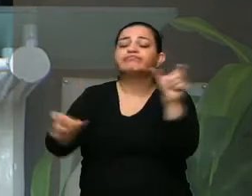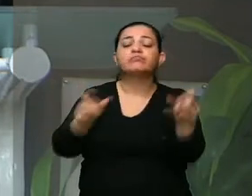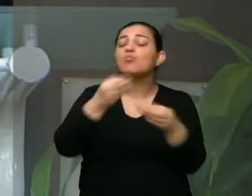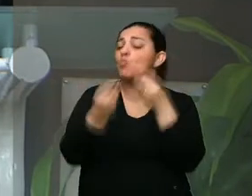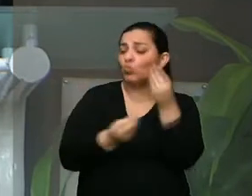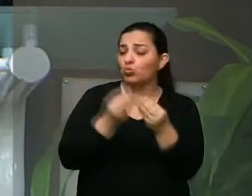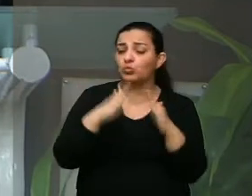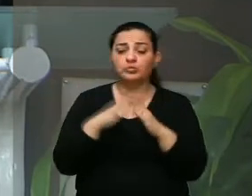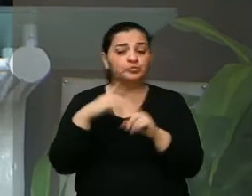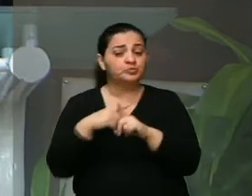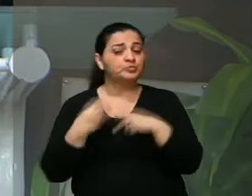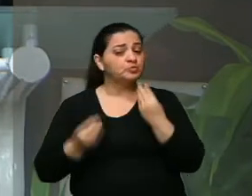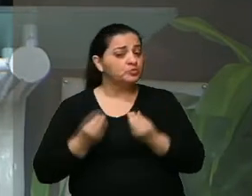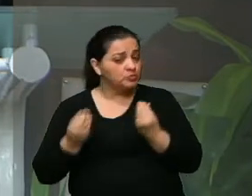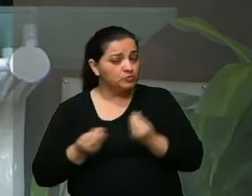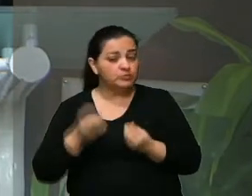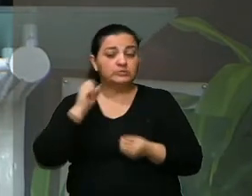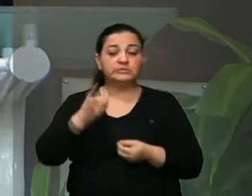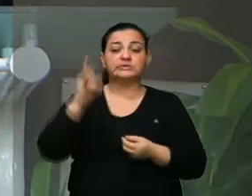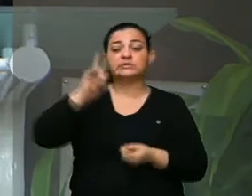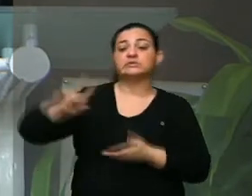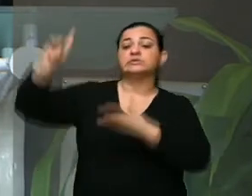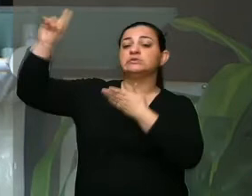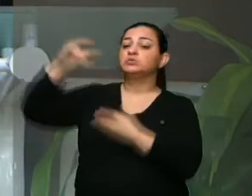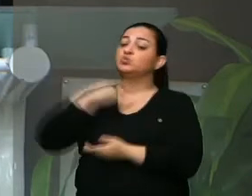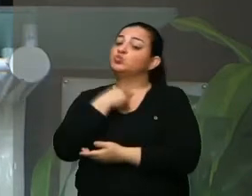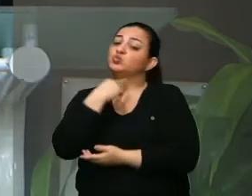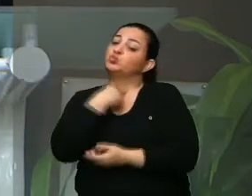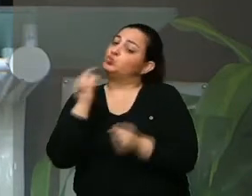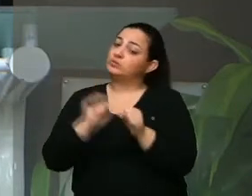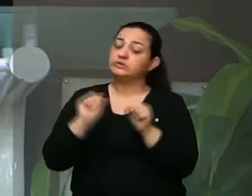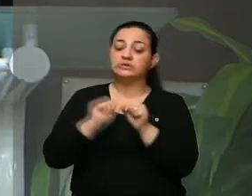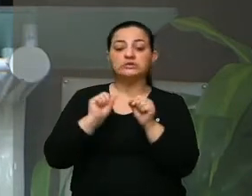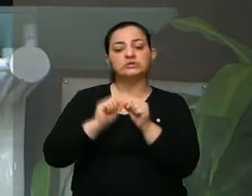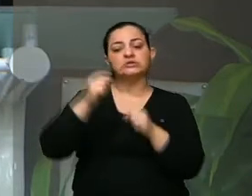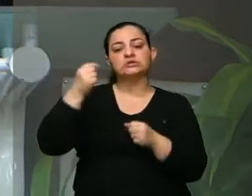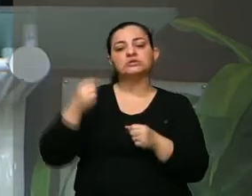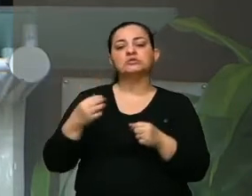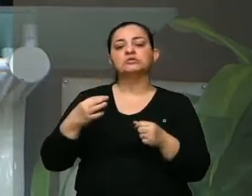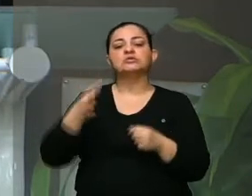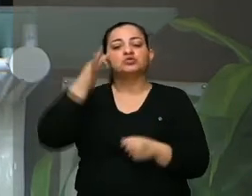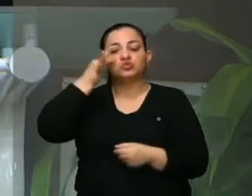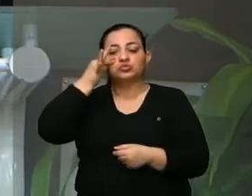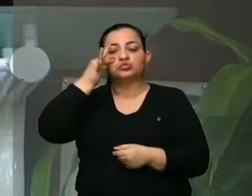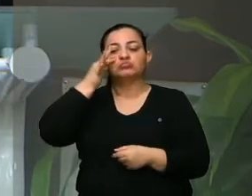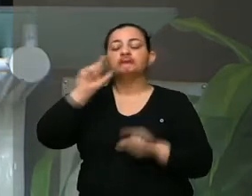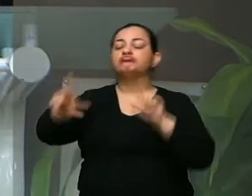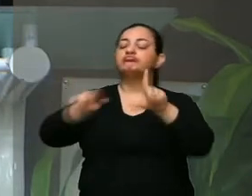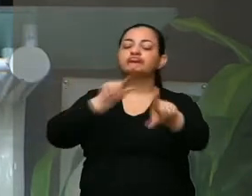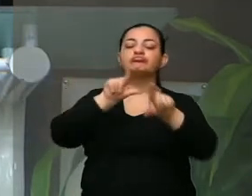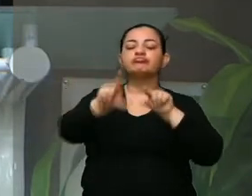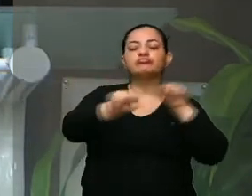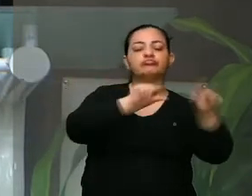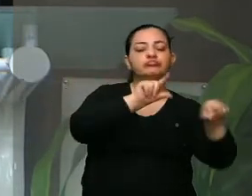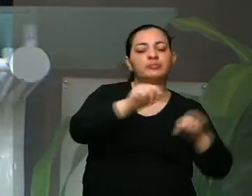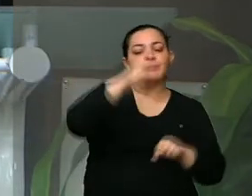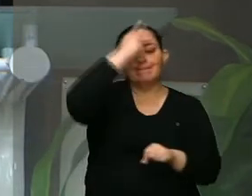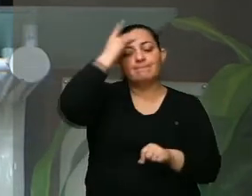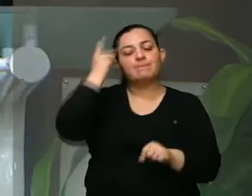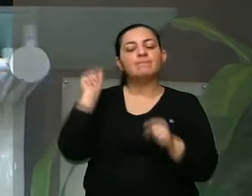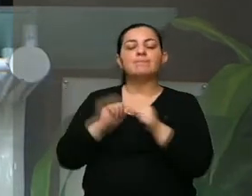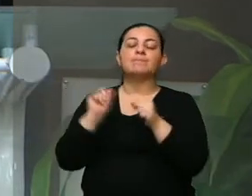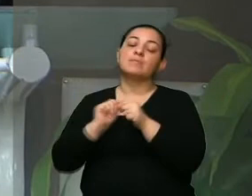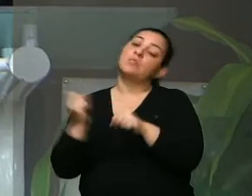igreja então se deus não pode fazer isso pessoalmente ele escolherá indivíduos e o